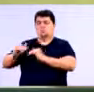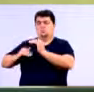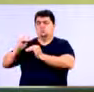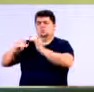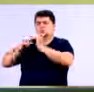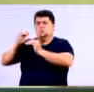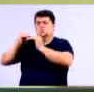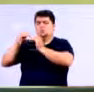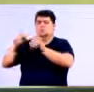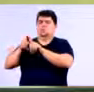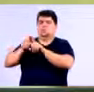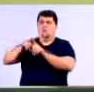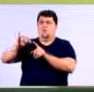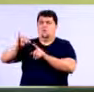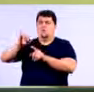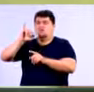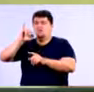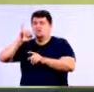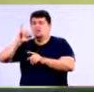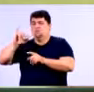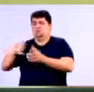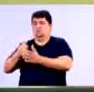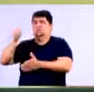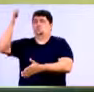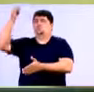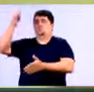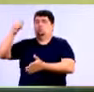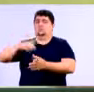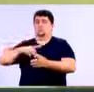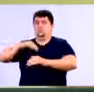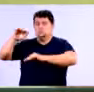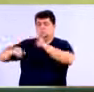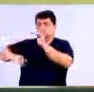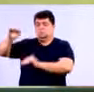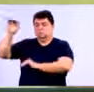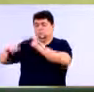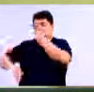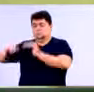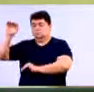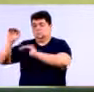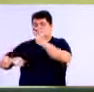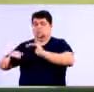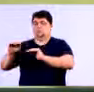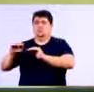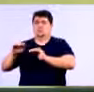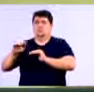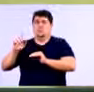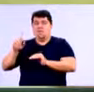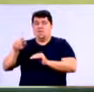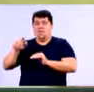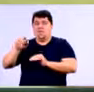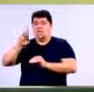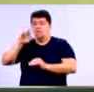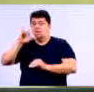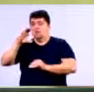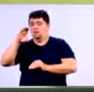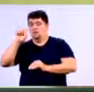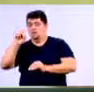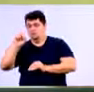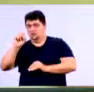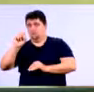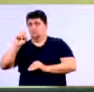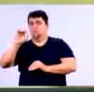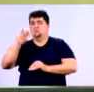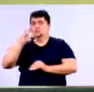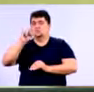quanto também de muita inflação, está dando sinais de que a bolsa está oscilando muito, uma hora está indo para cima, outra hora está indo para baixo. Isso aí é um risco sistemático.